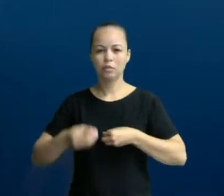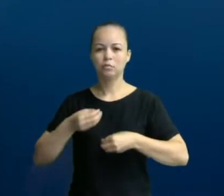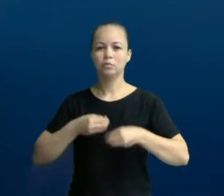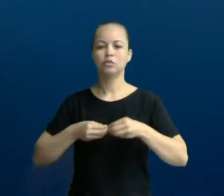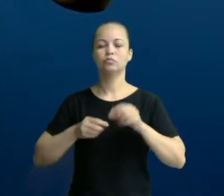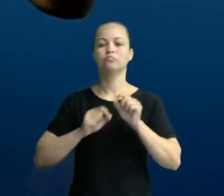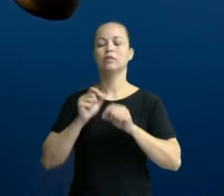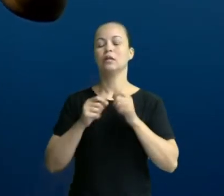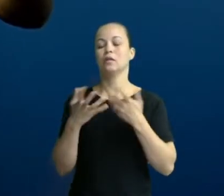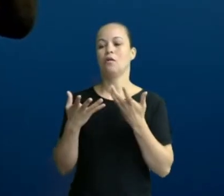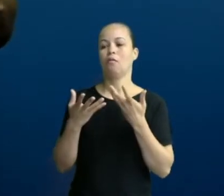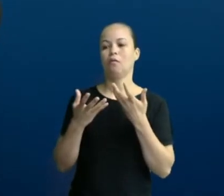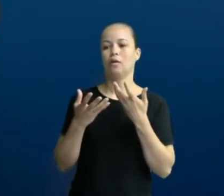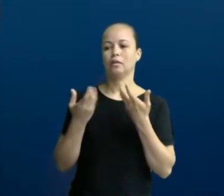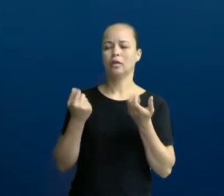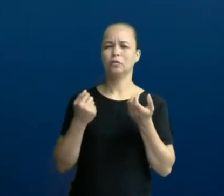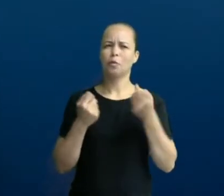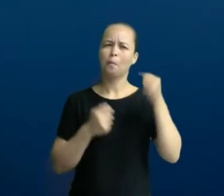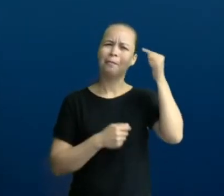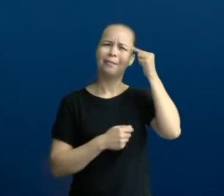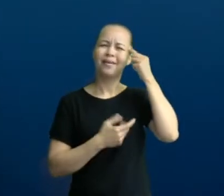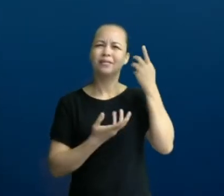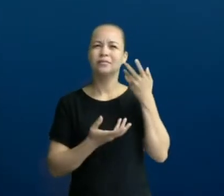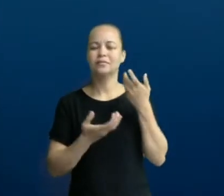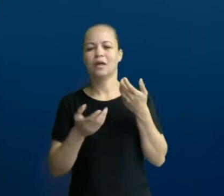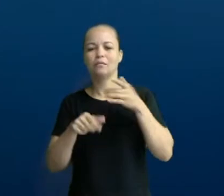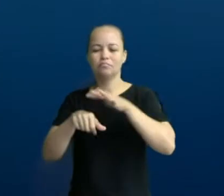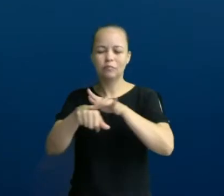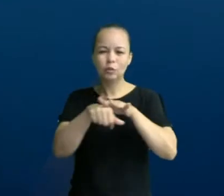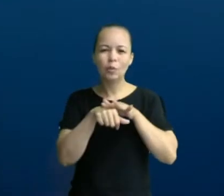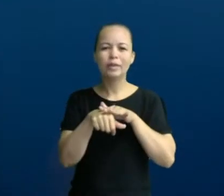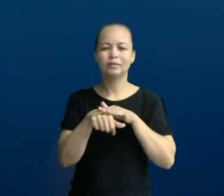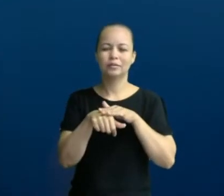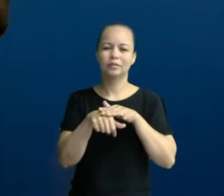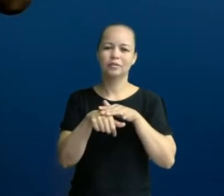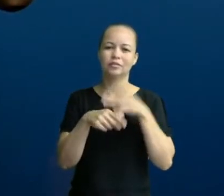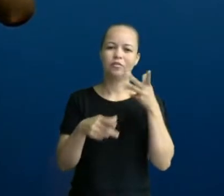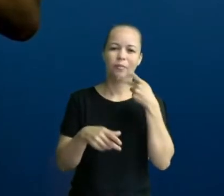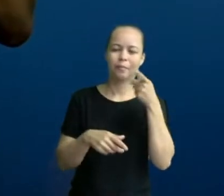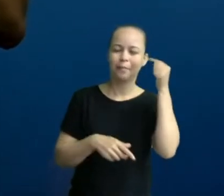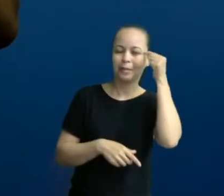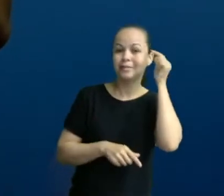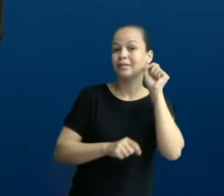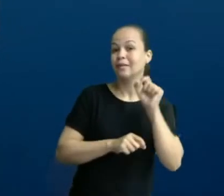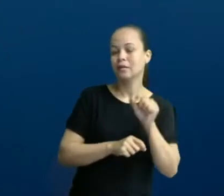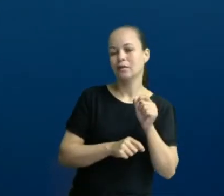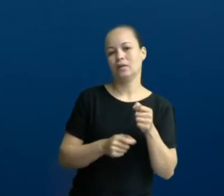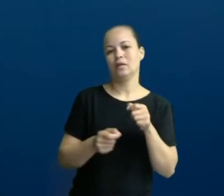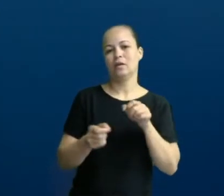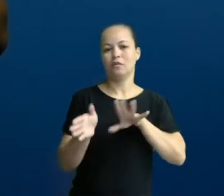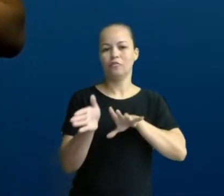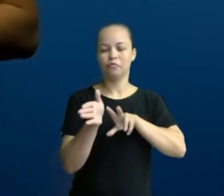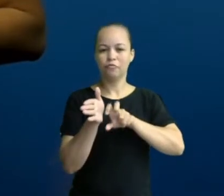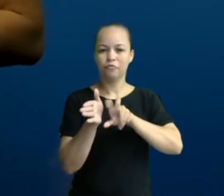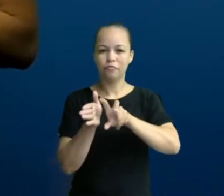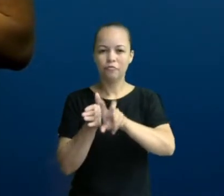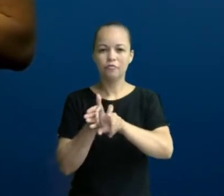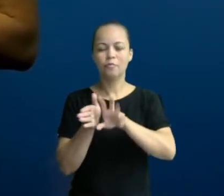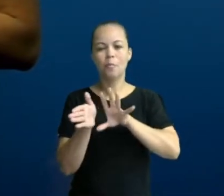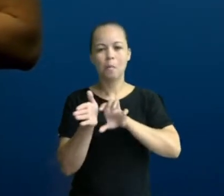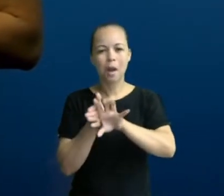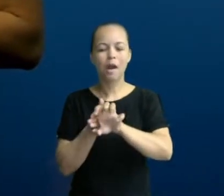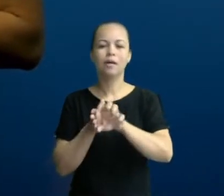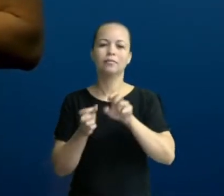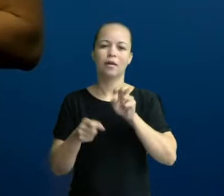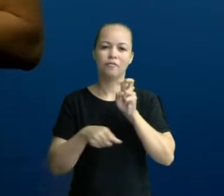de quê? De vírus e bactérias. Mas a gente não pode negligenciar sobre a importância médica e a importância também para